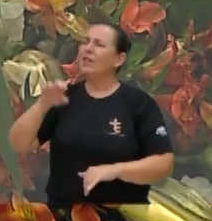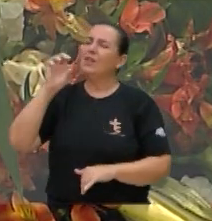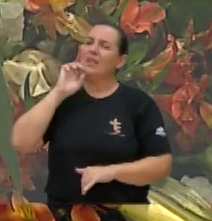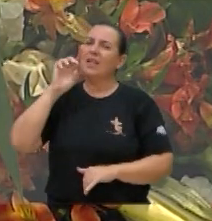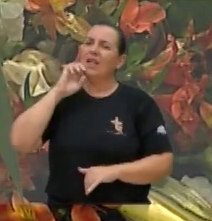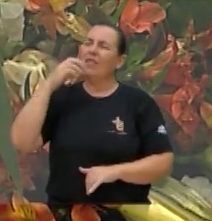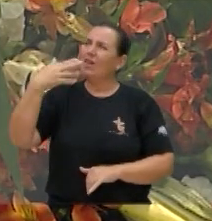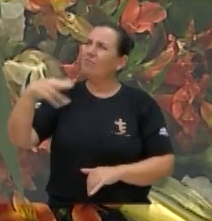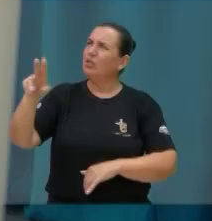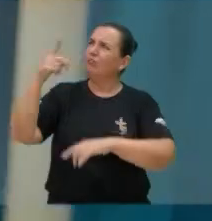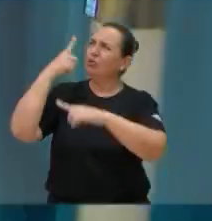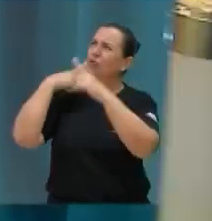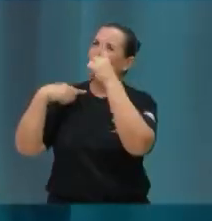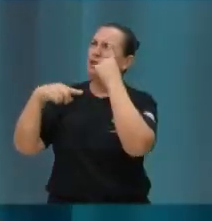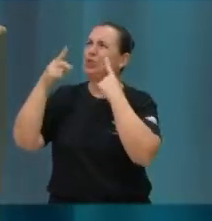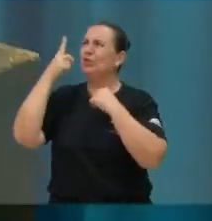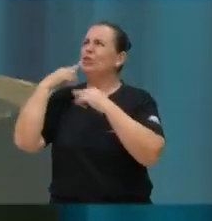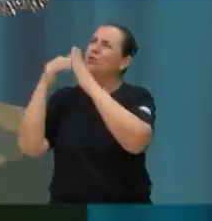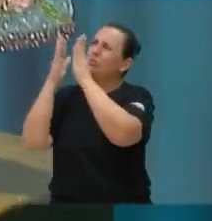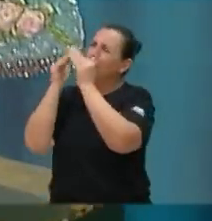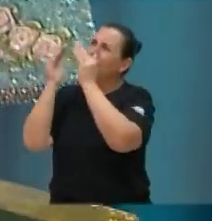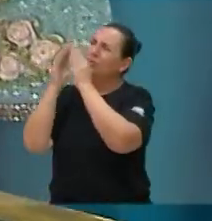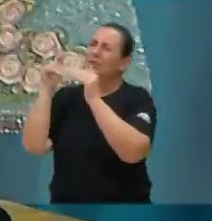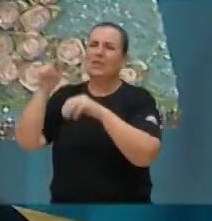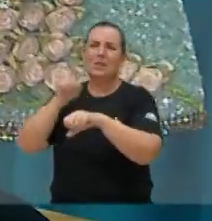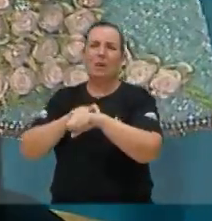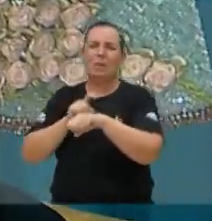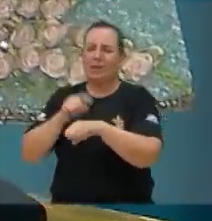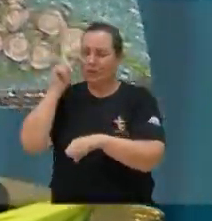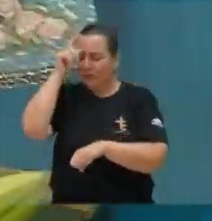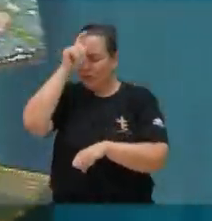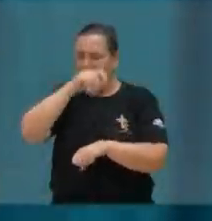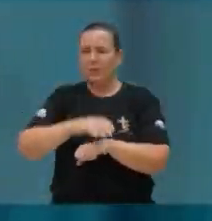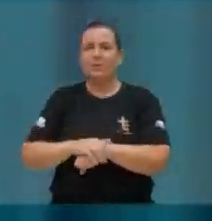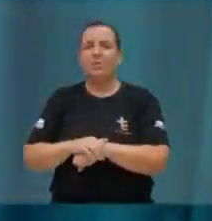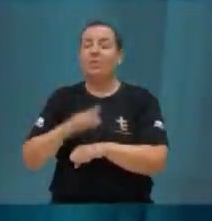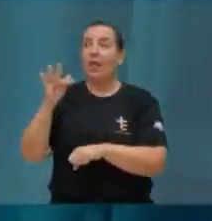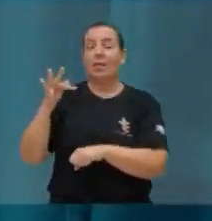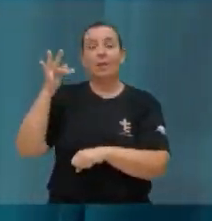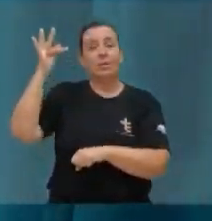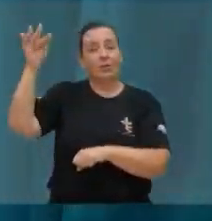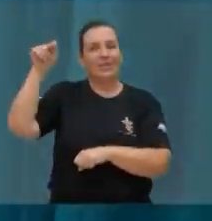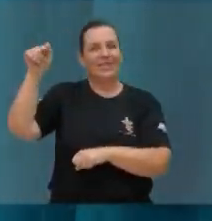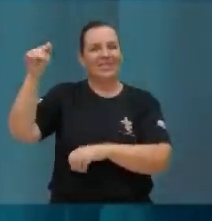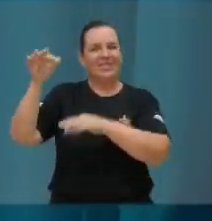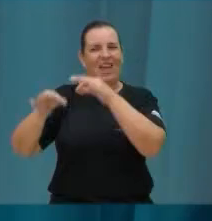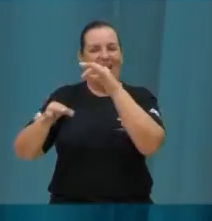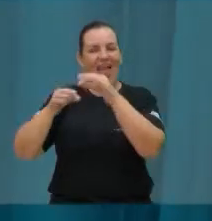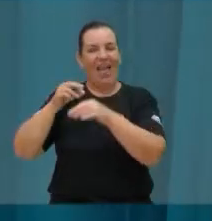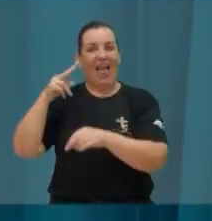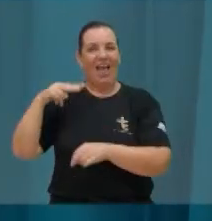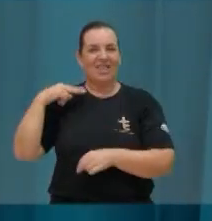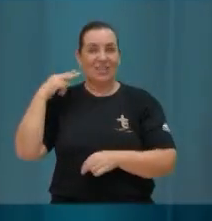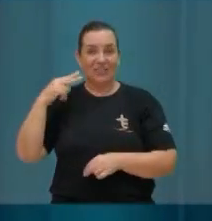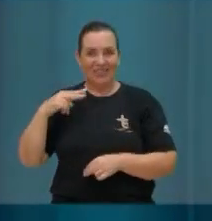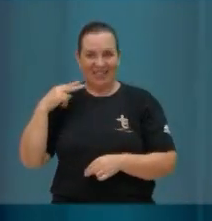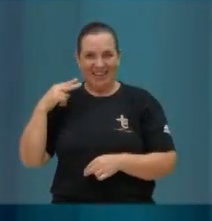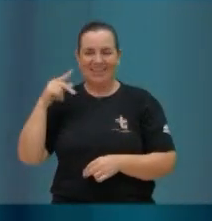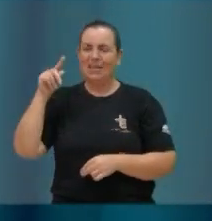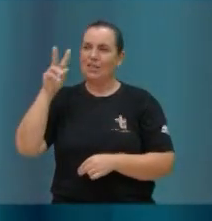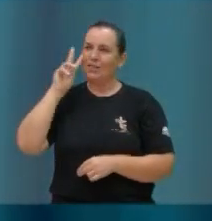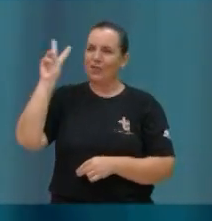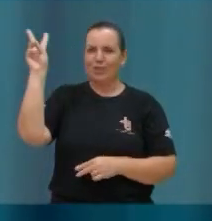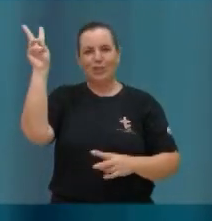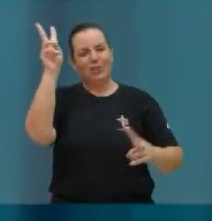suspiramos, gemendo e chorando neste vale de lágrimas. Eia, pois, advogada nossa, esses